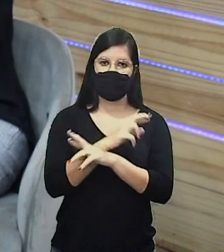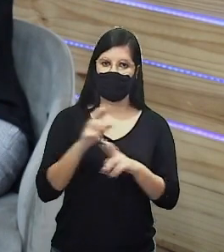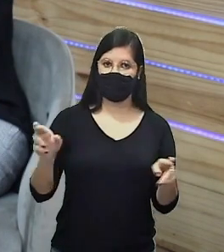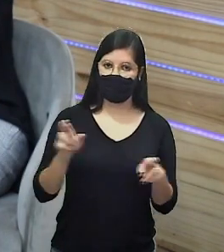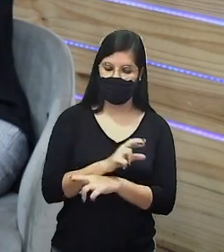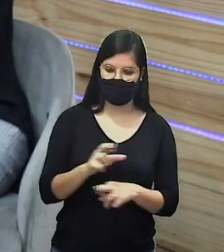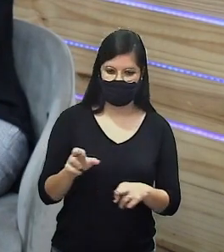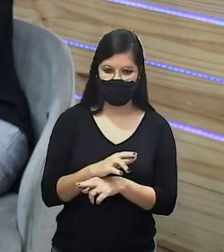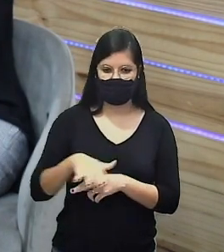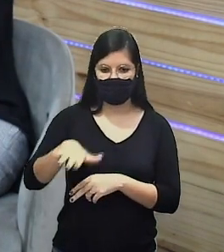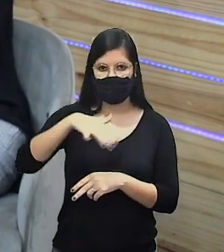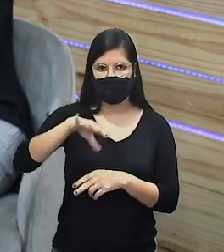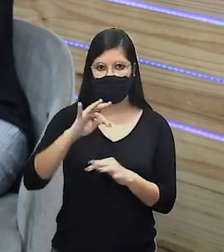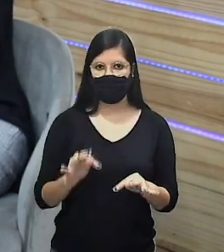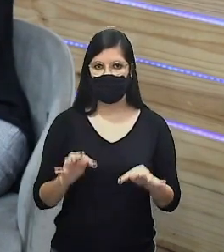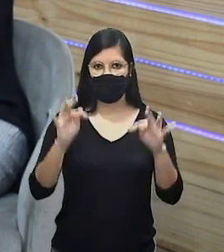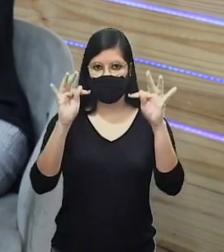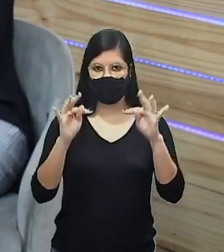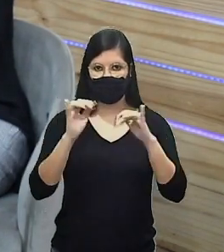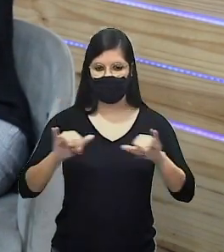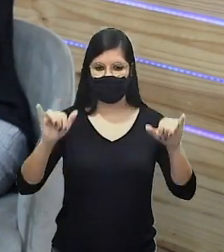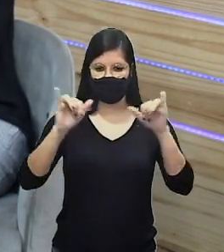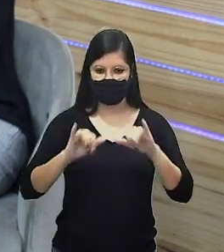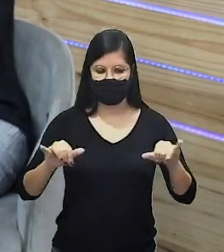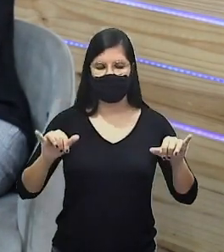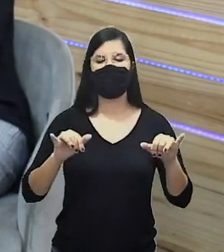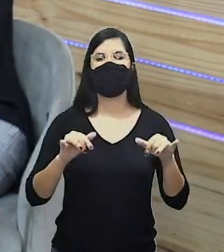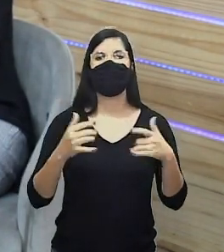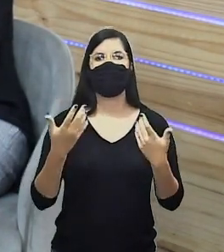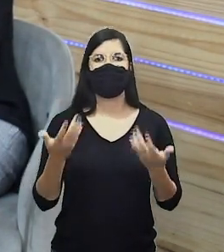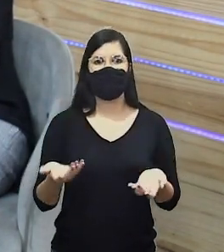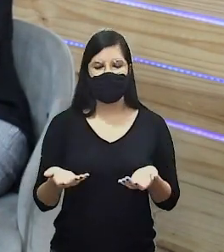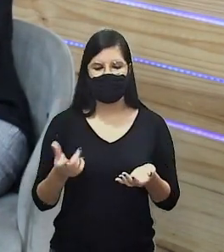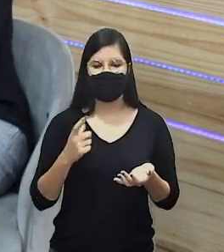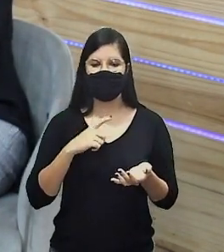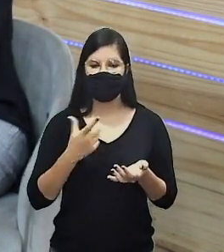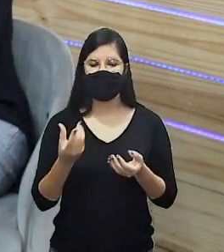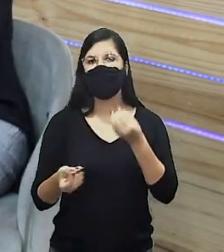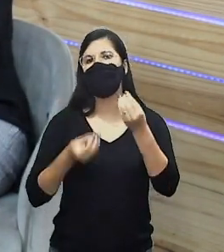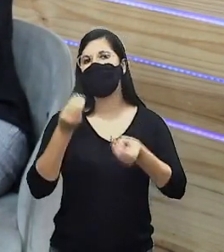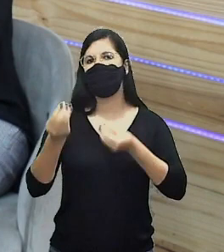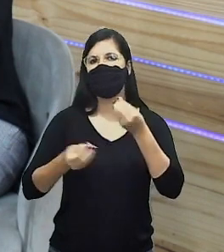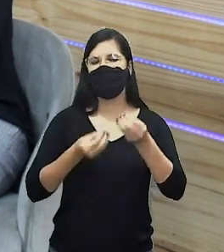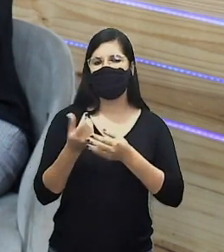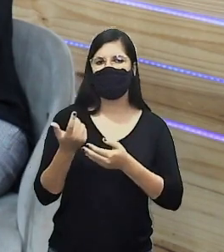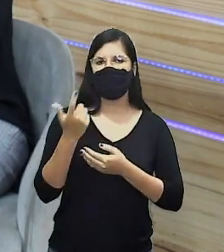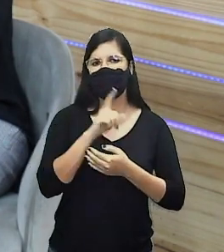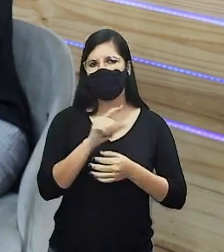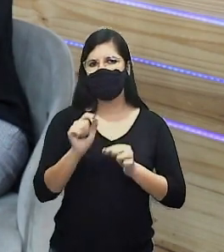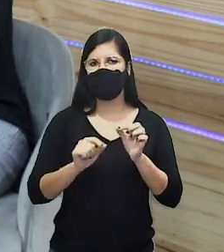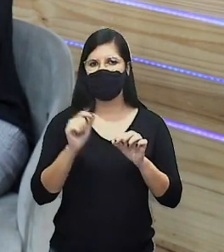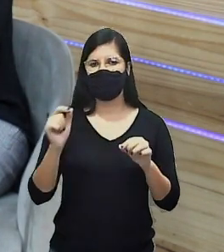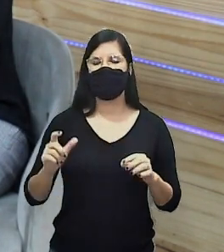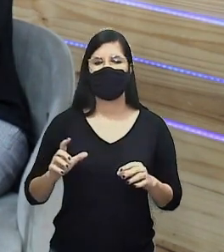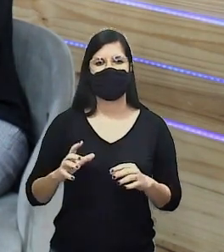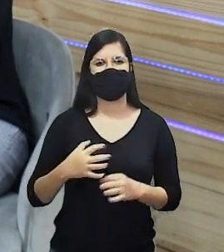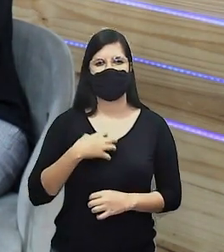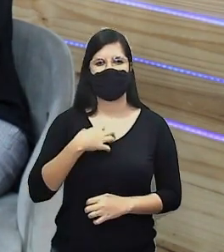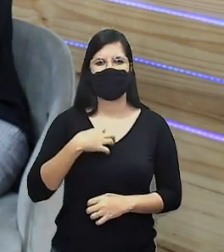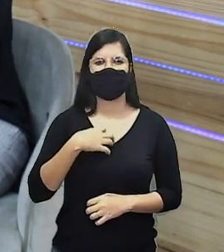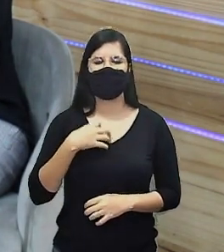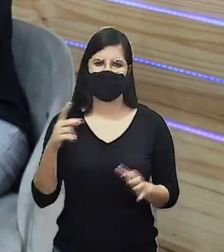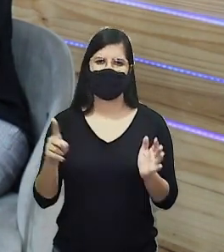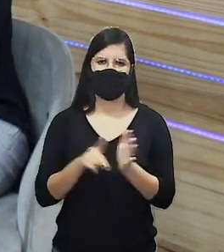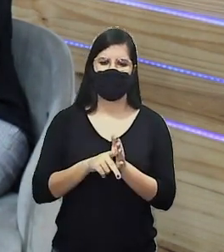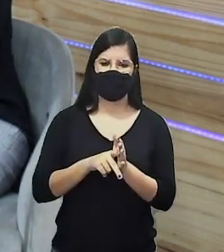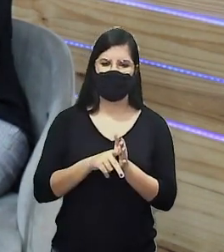relações no âmbito das tecnologias da informação, das plataformas digitais, né, de como essa agressividade ela se faz